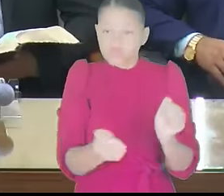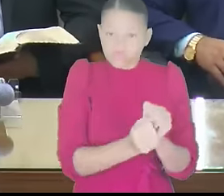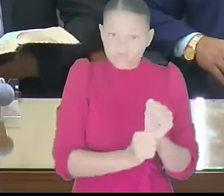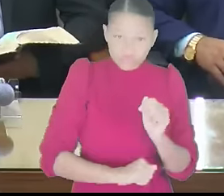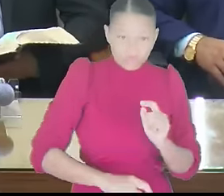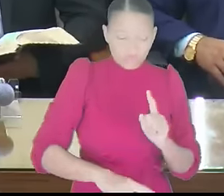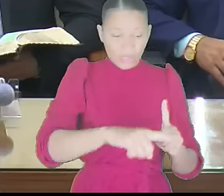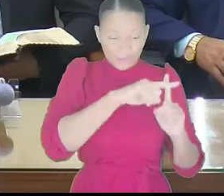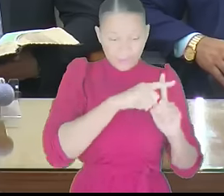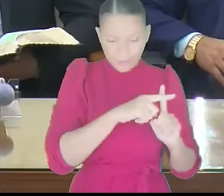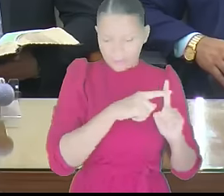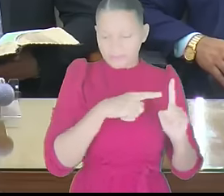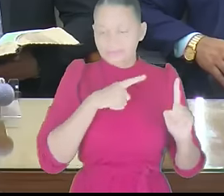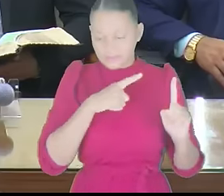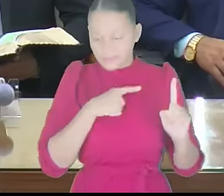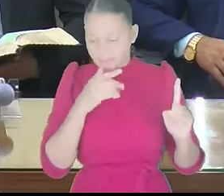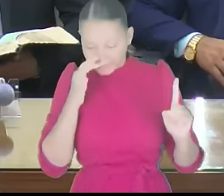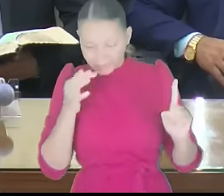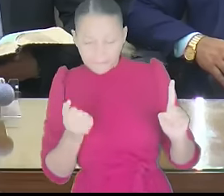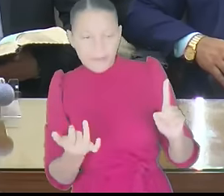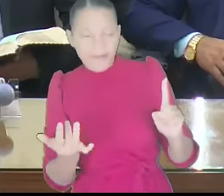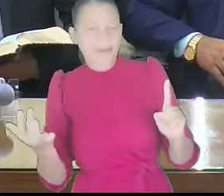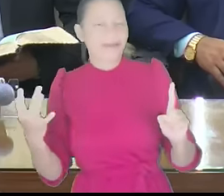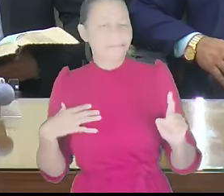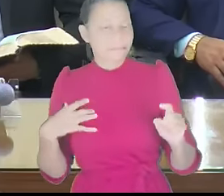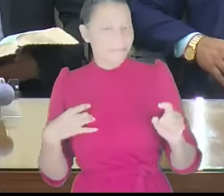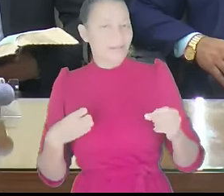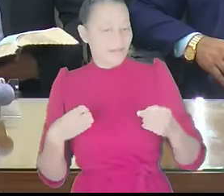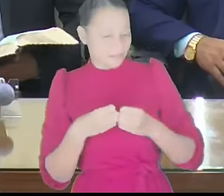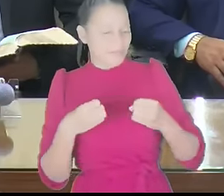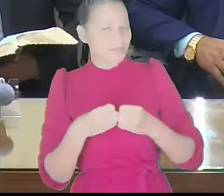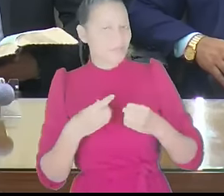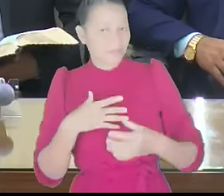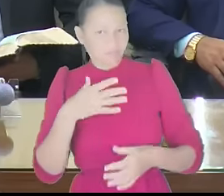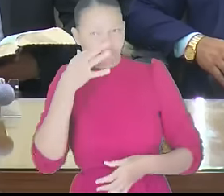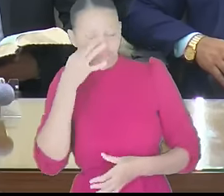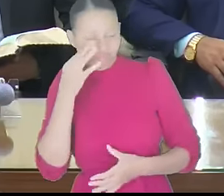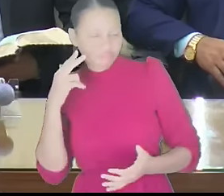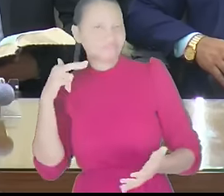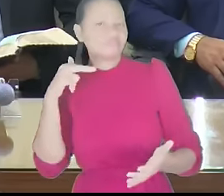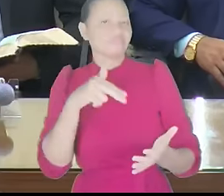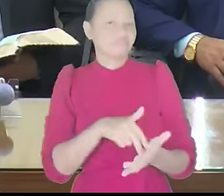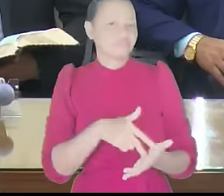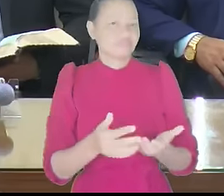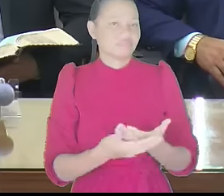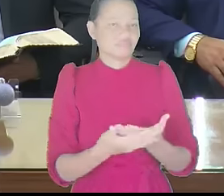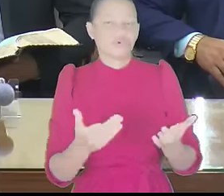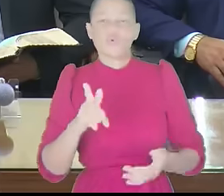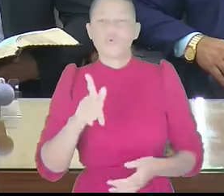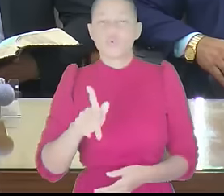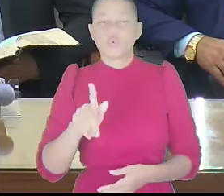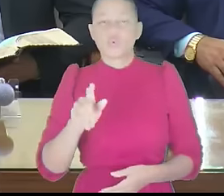bem pertinho, e é bem pertinho mesmo. Eu já estive lá no Gólgota,